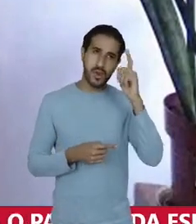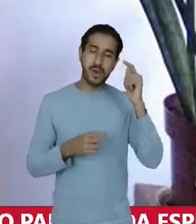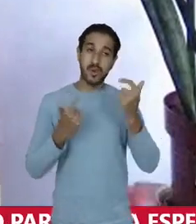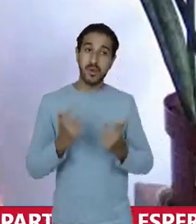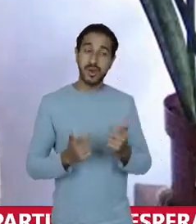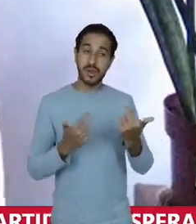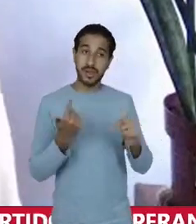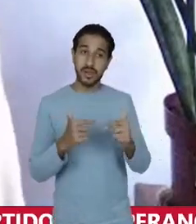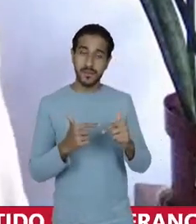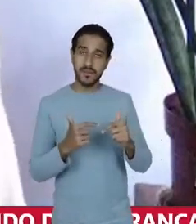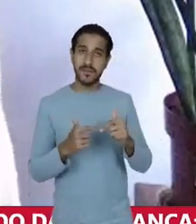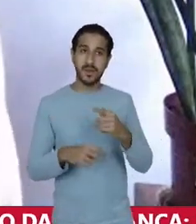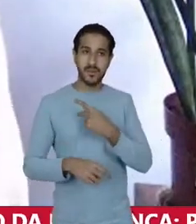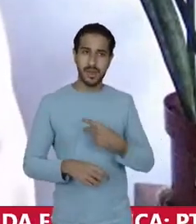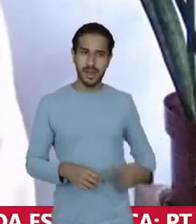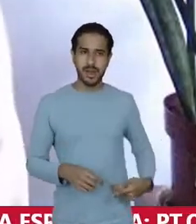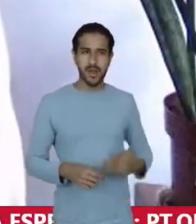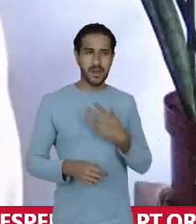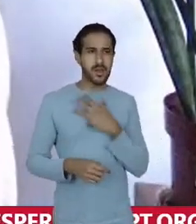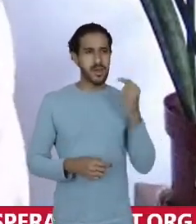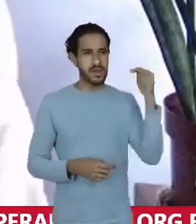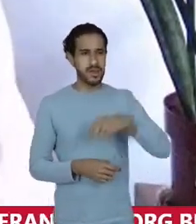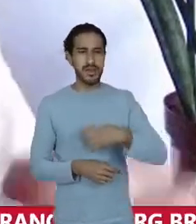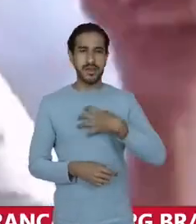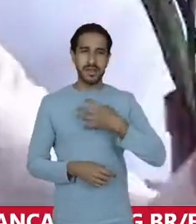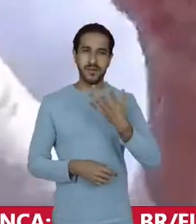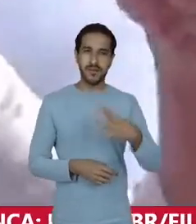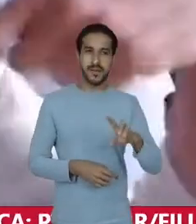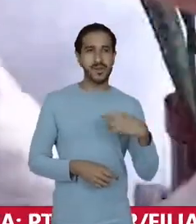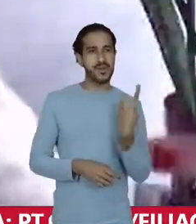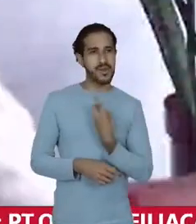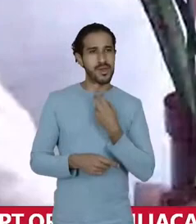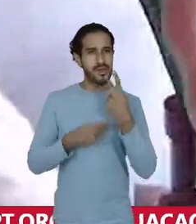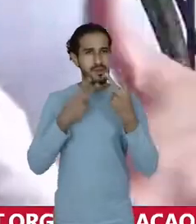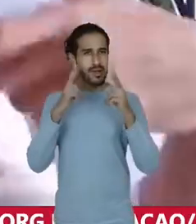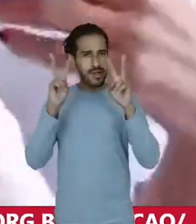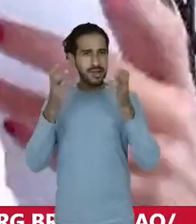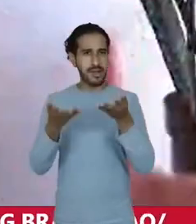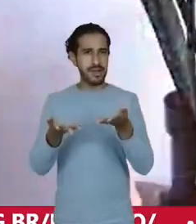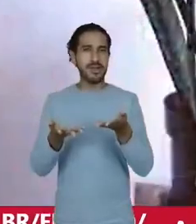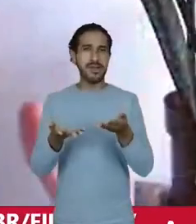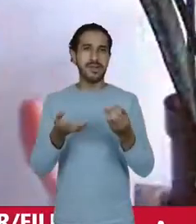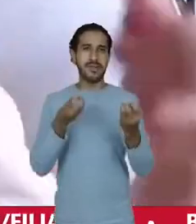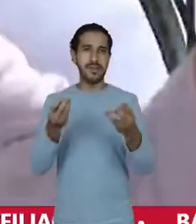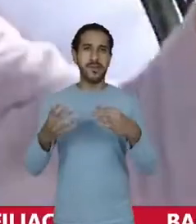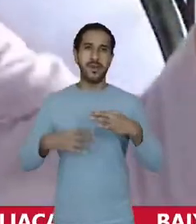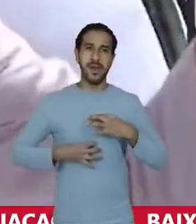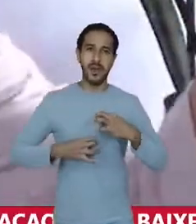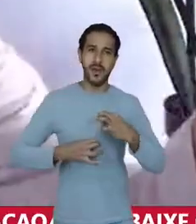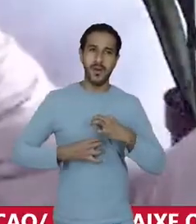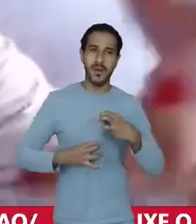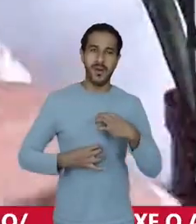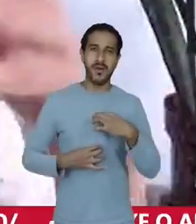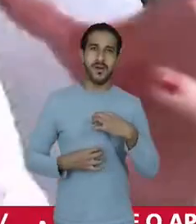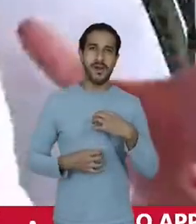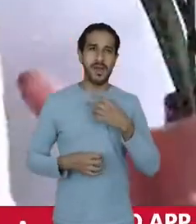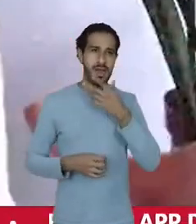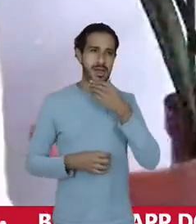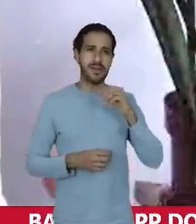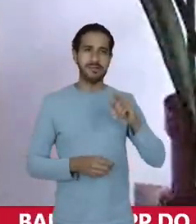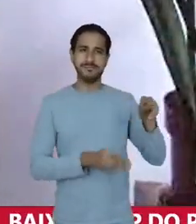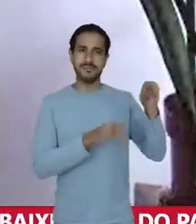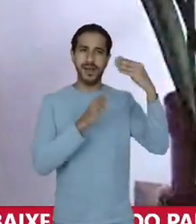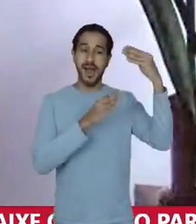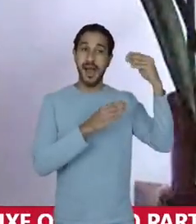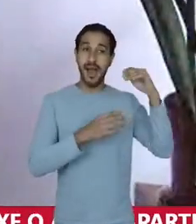lugar de trabalho. Quando o presidente Lula veio aqui em Salvador, nós demos para ele uma camiseta, né, que ele levantou,